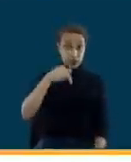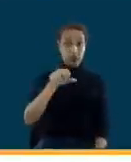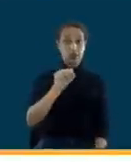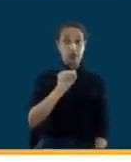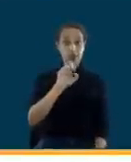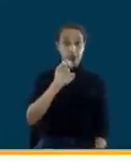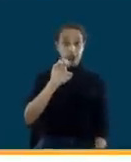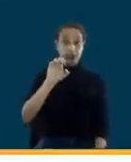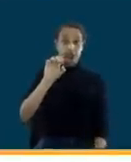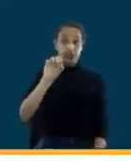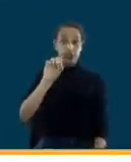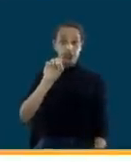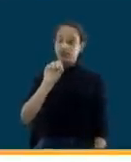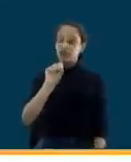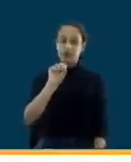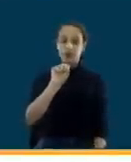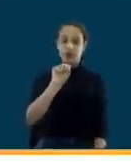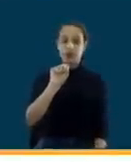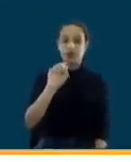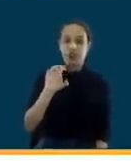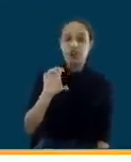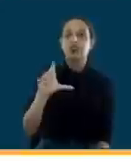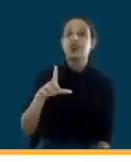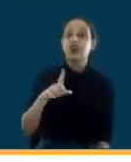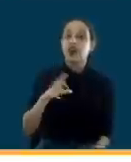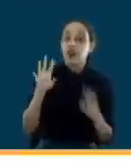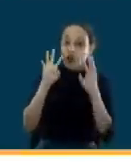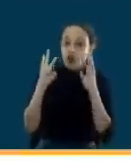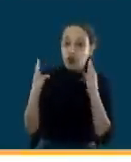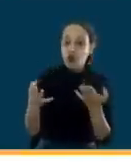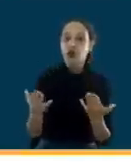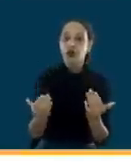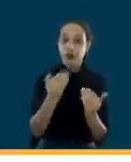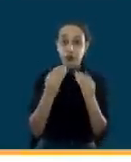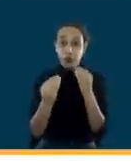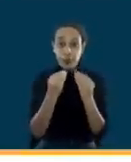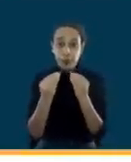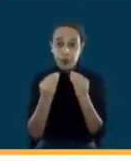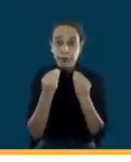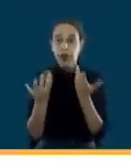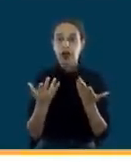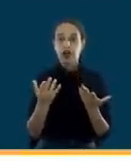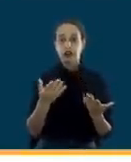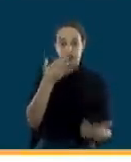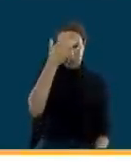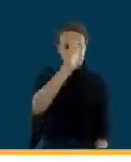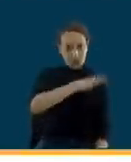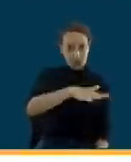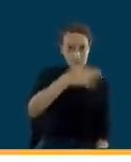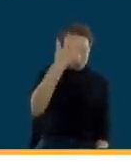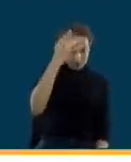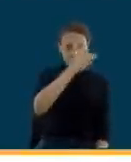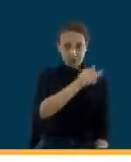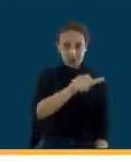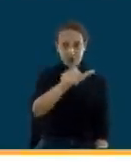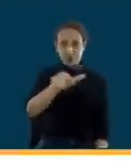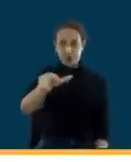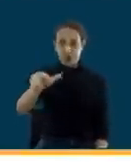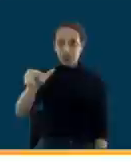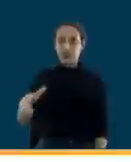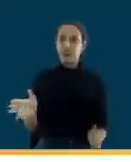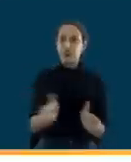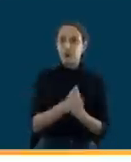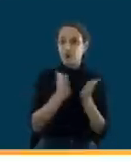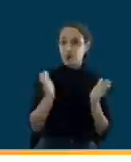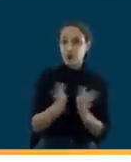intenso voltado para a questão alimentar, por exemplo, das populações carentes, das populações vulneráveis de todo o